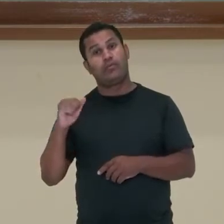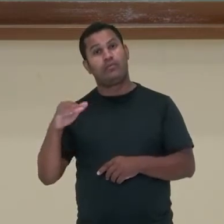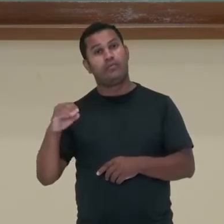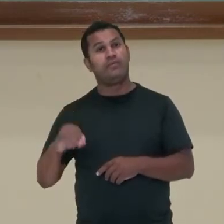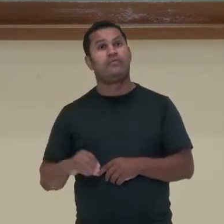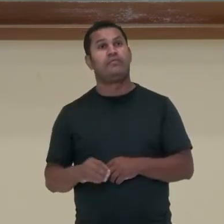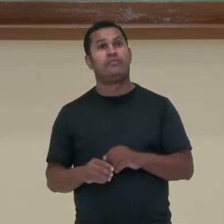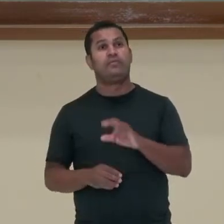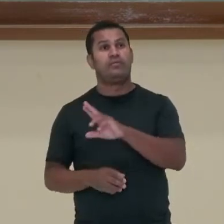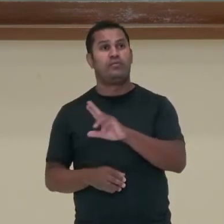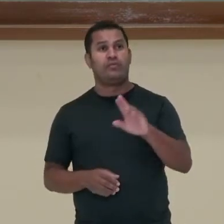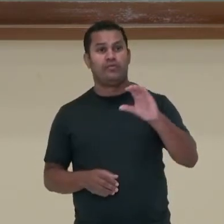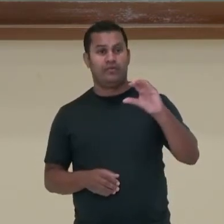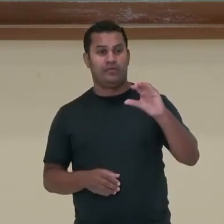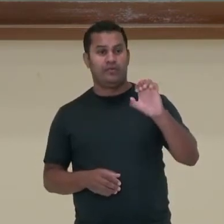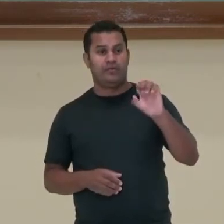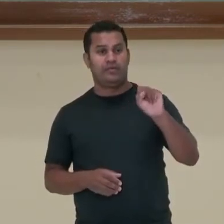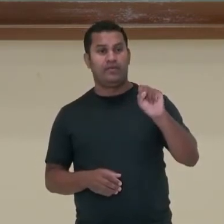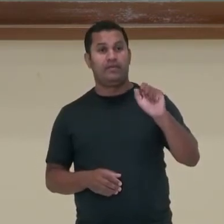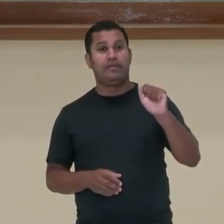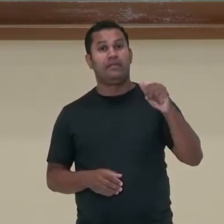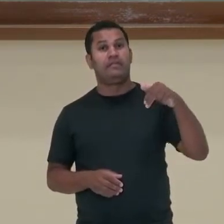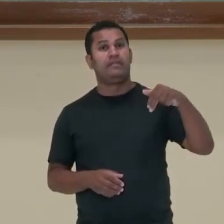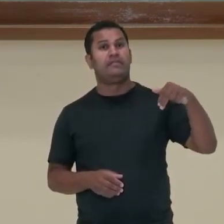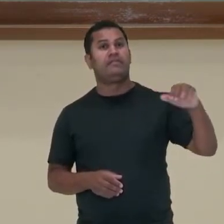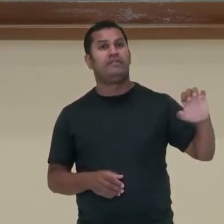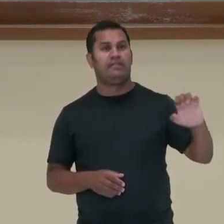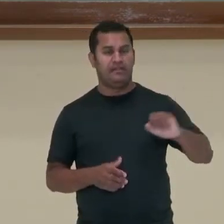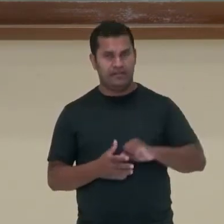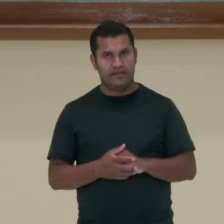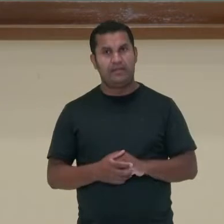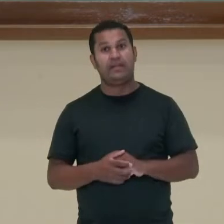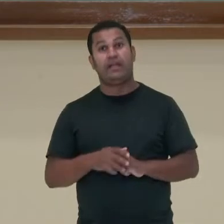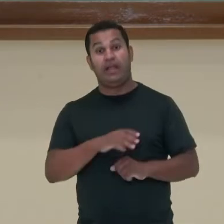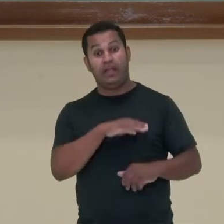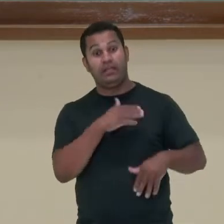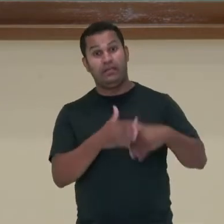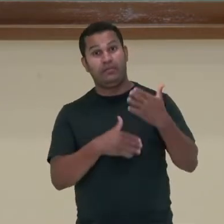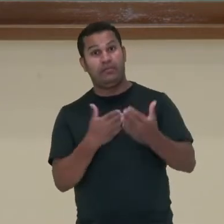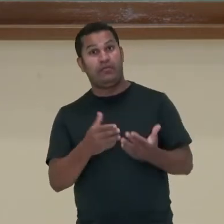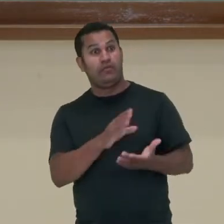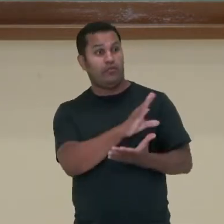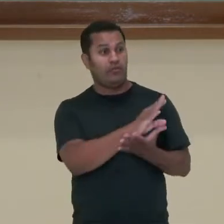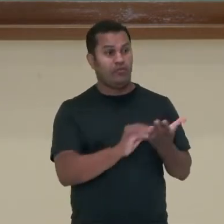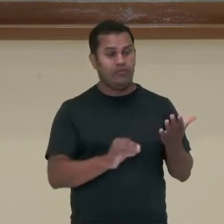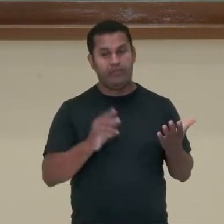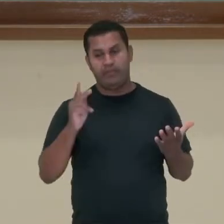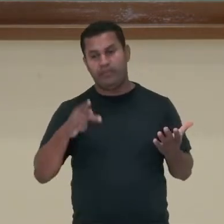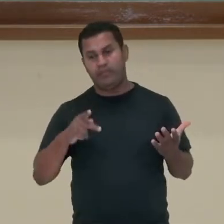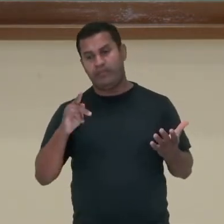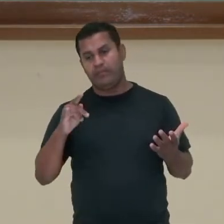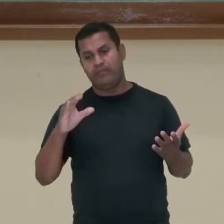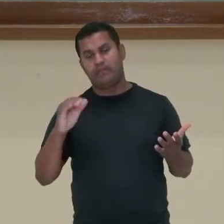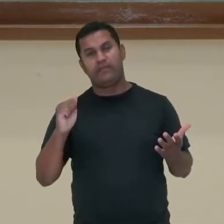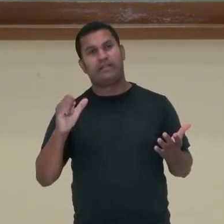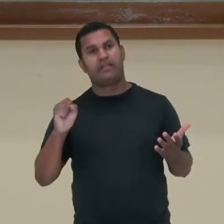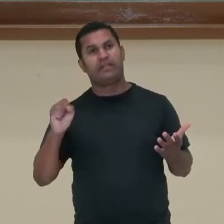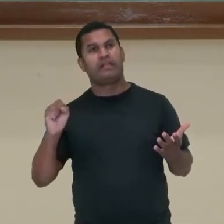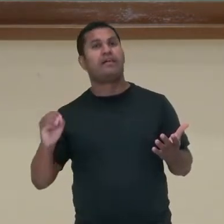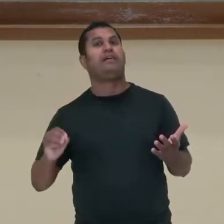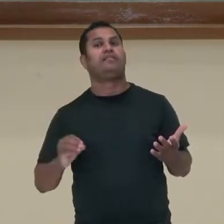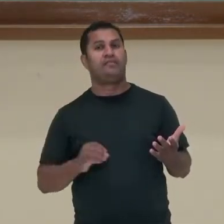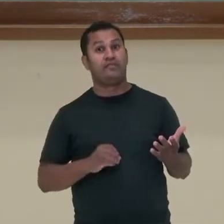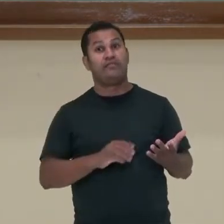aquela simplificação da forma e ele deu exatamente começo para que Picasso viesse e desse início ao cubismo. Então eles foram